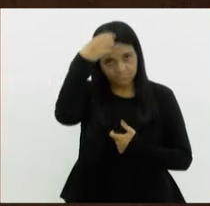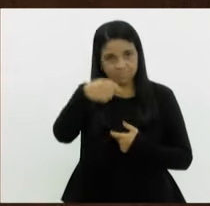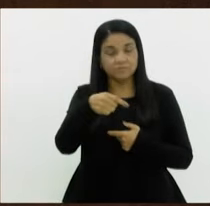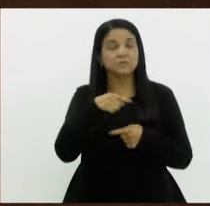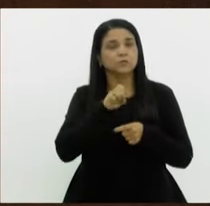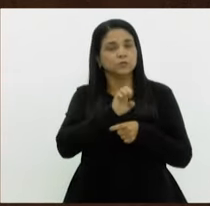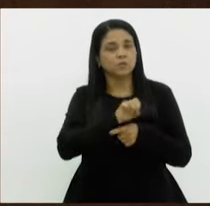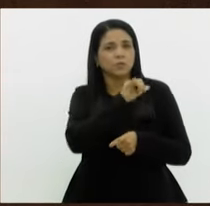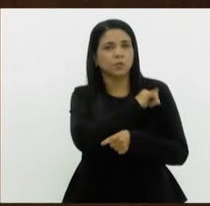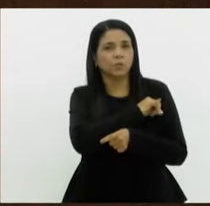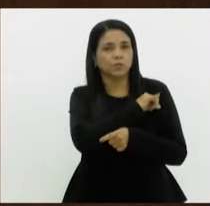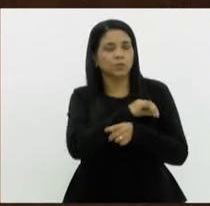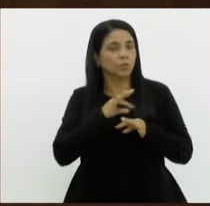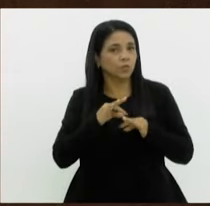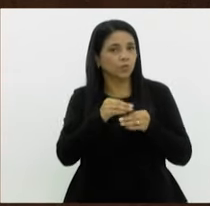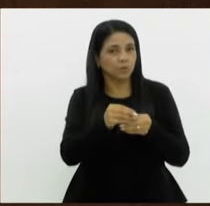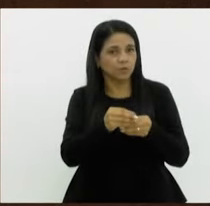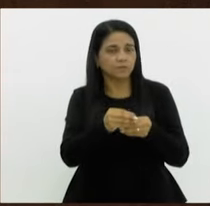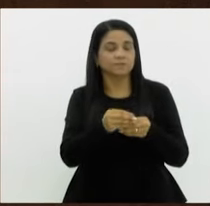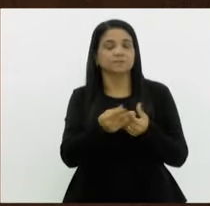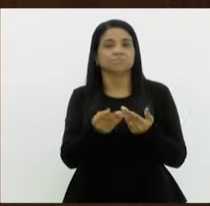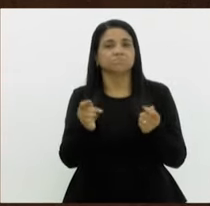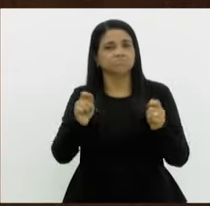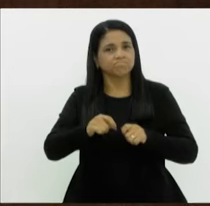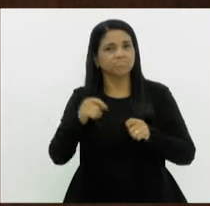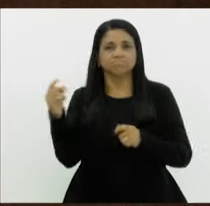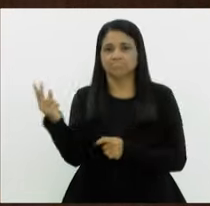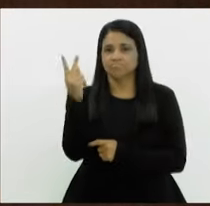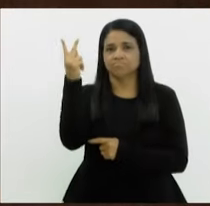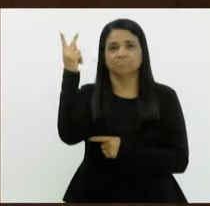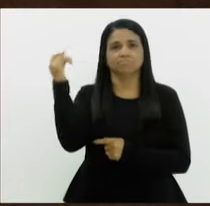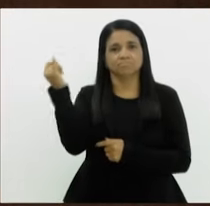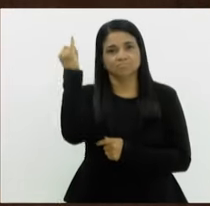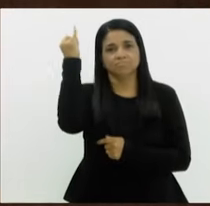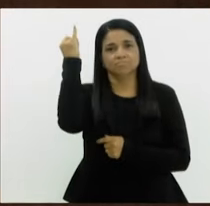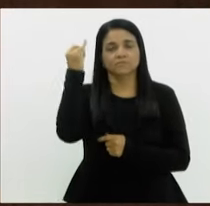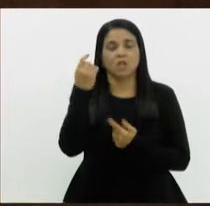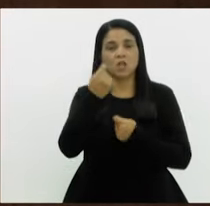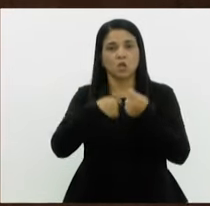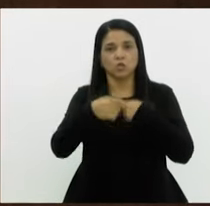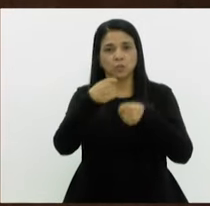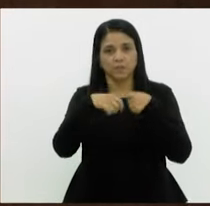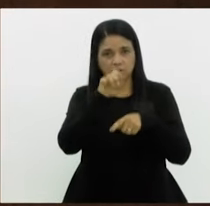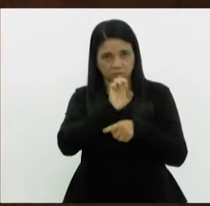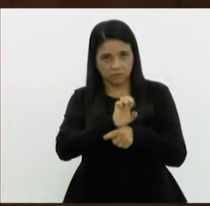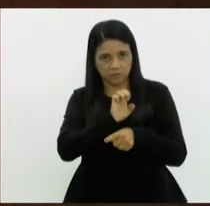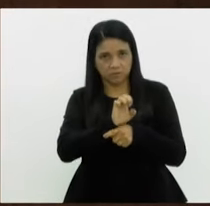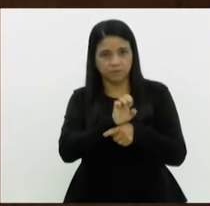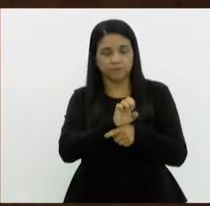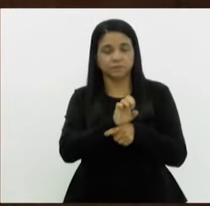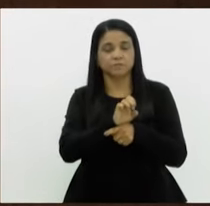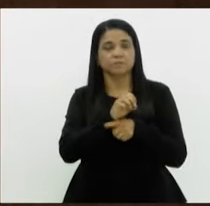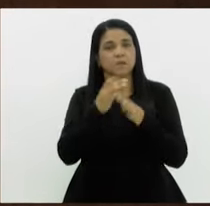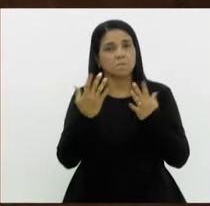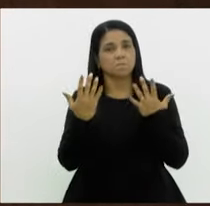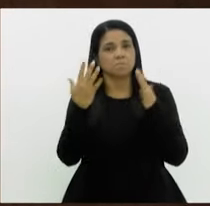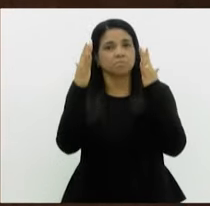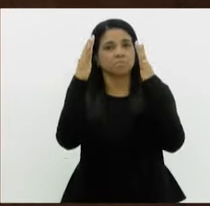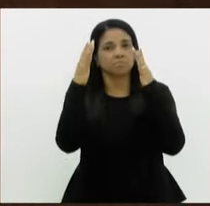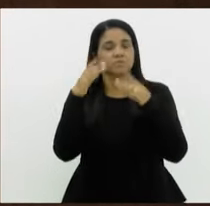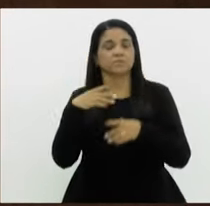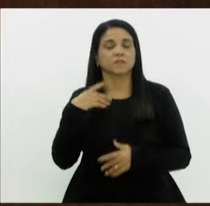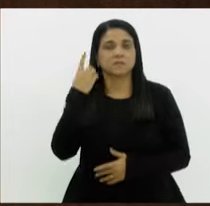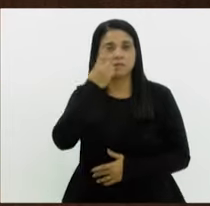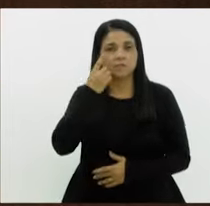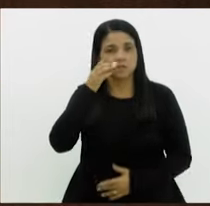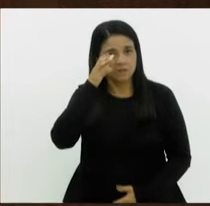nenhuma, será de grande relevância para a economia do estado. Então, antemão aqui, quero parabenizar a deputada Célia